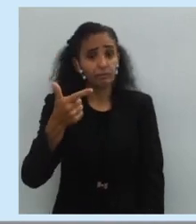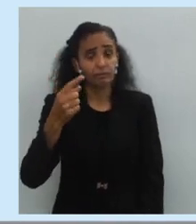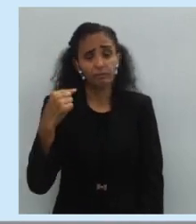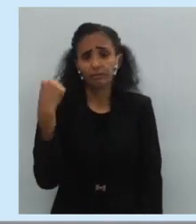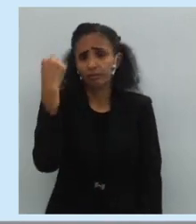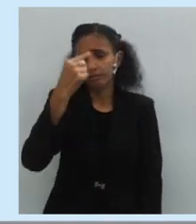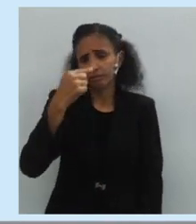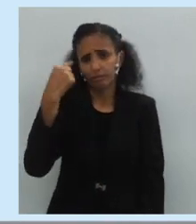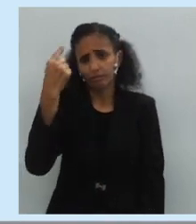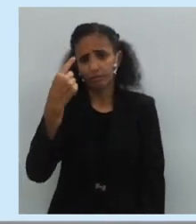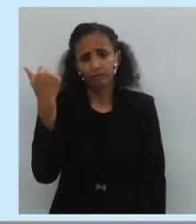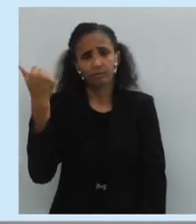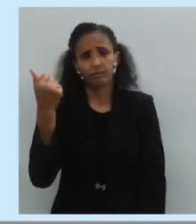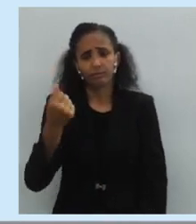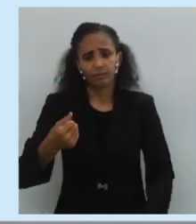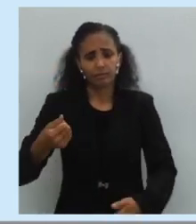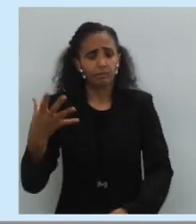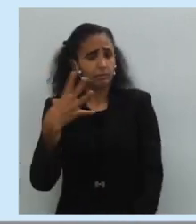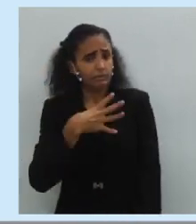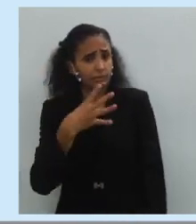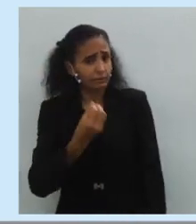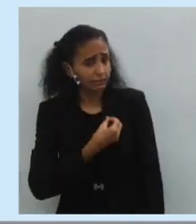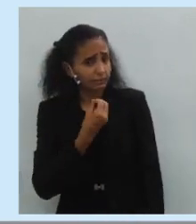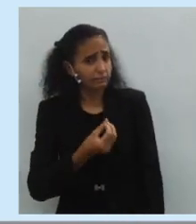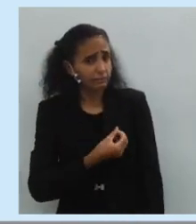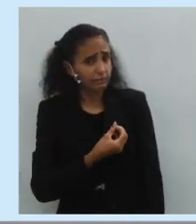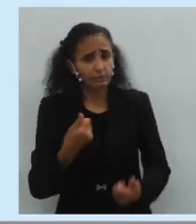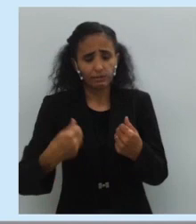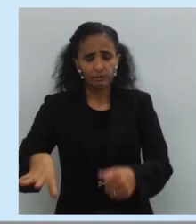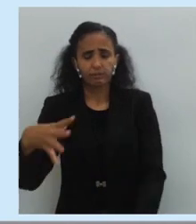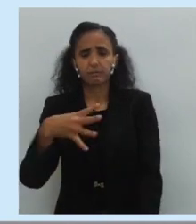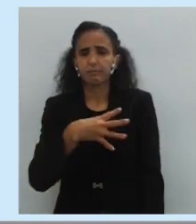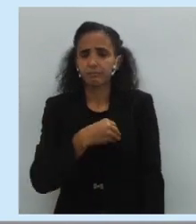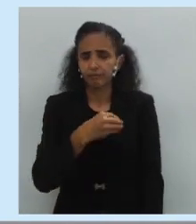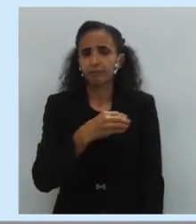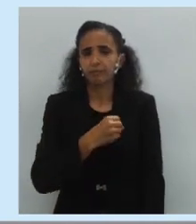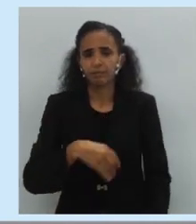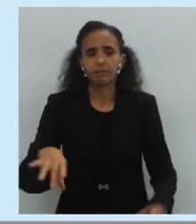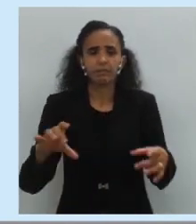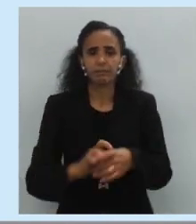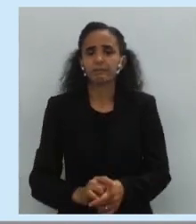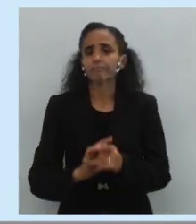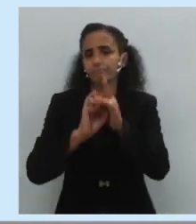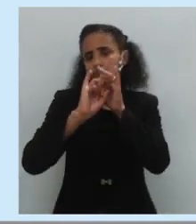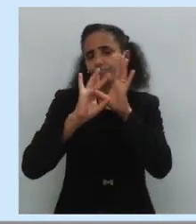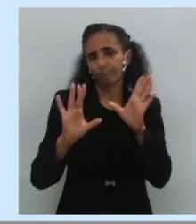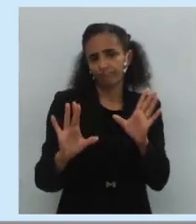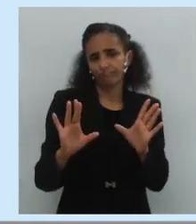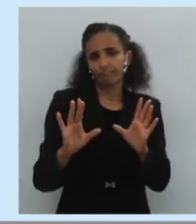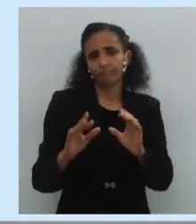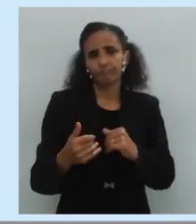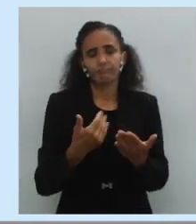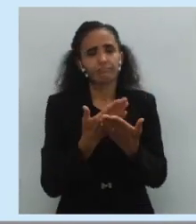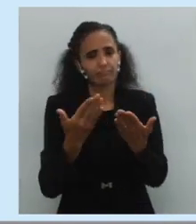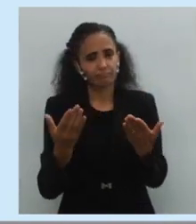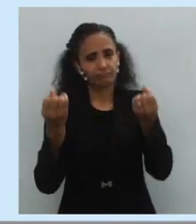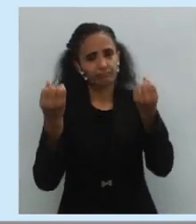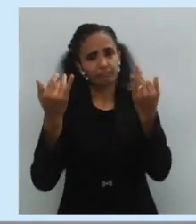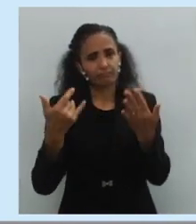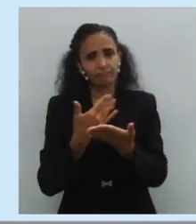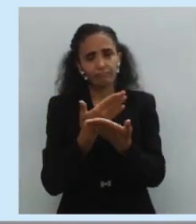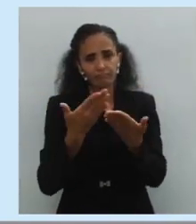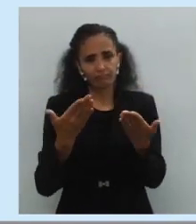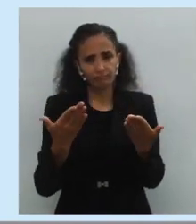primeiras 12 horas de vida da criança. A amamentação aí pode ser liberada.